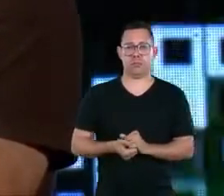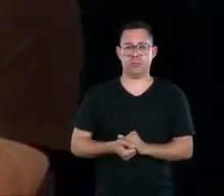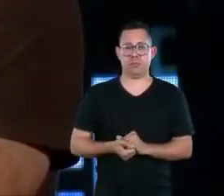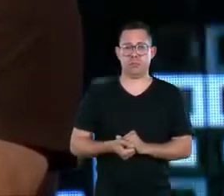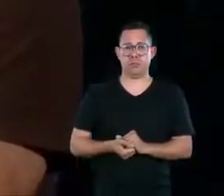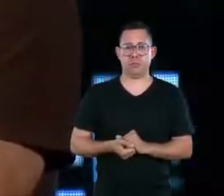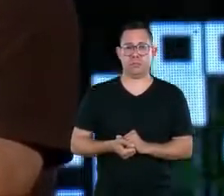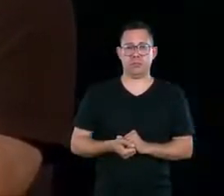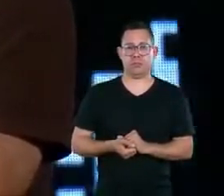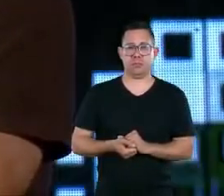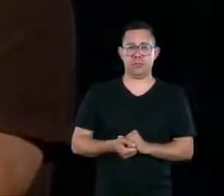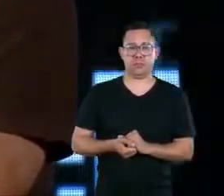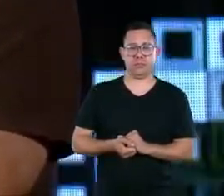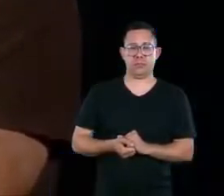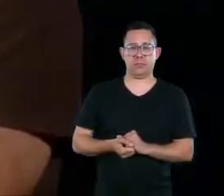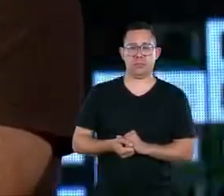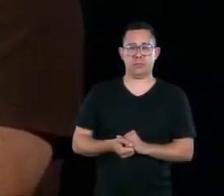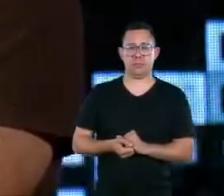artista.